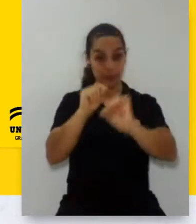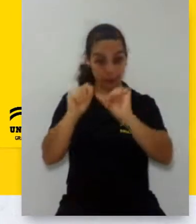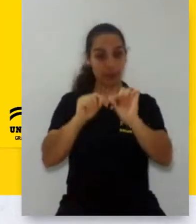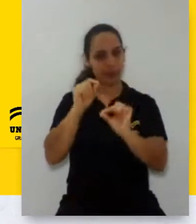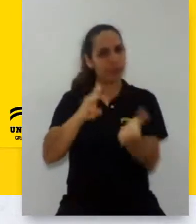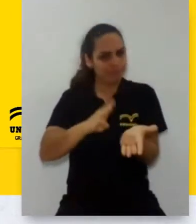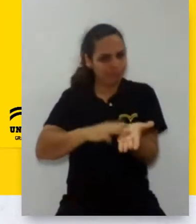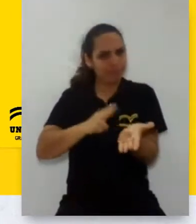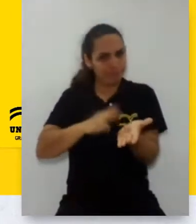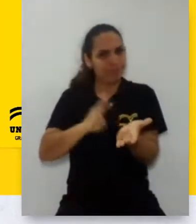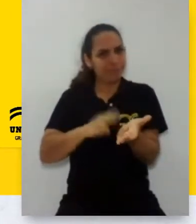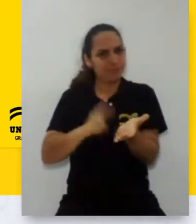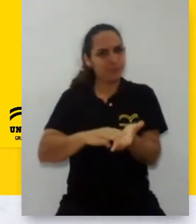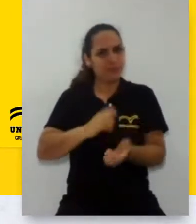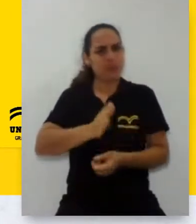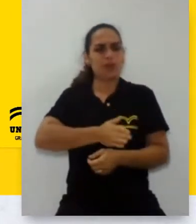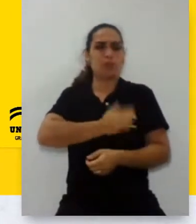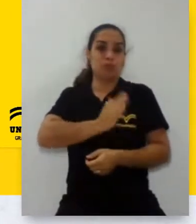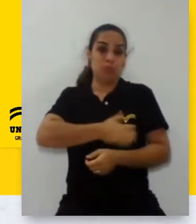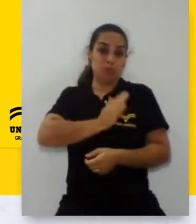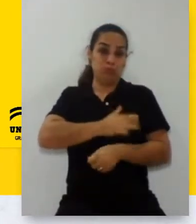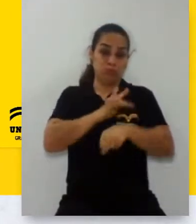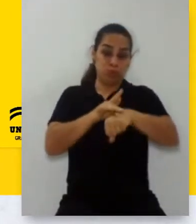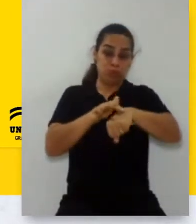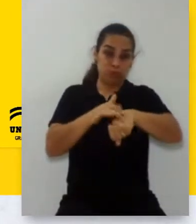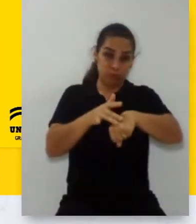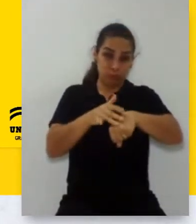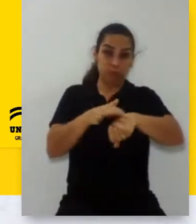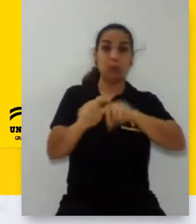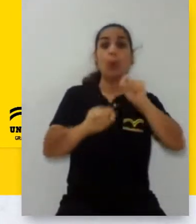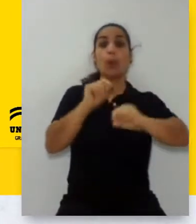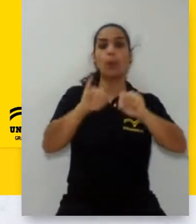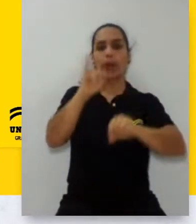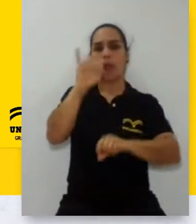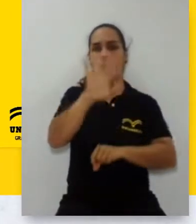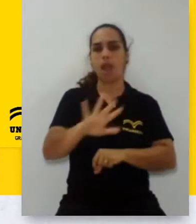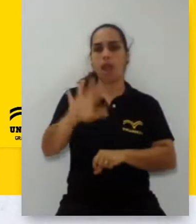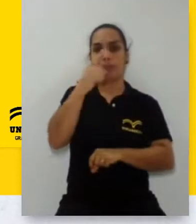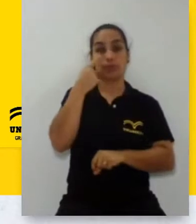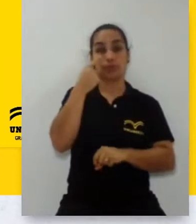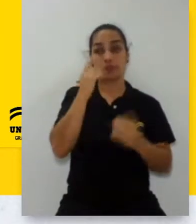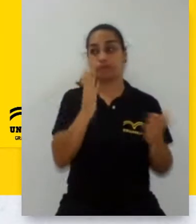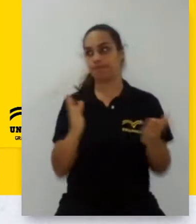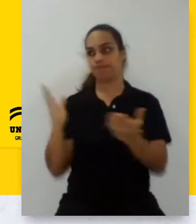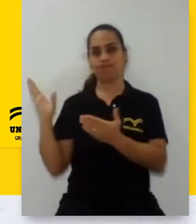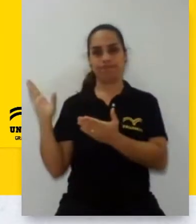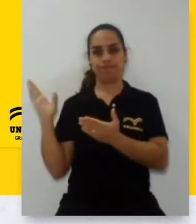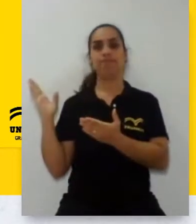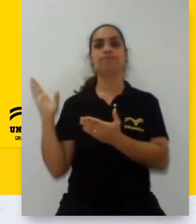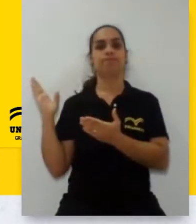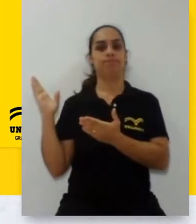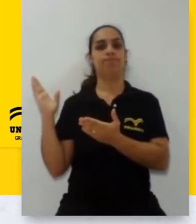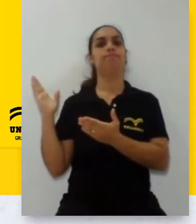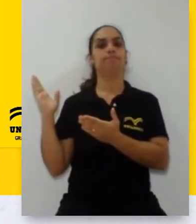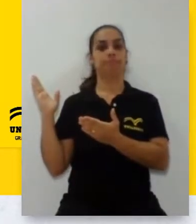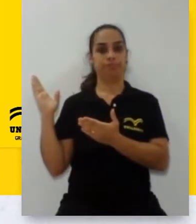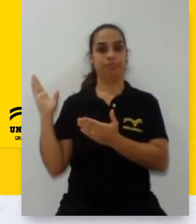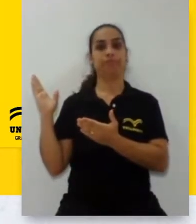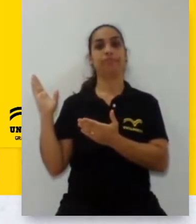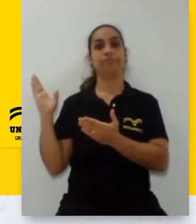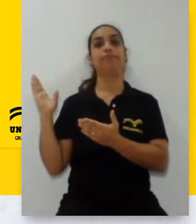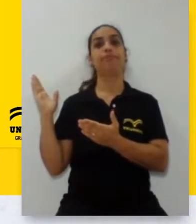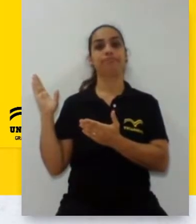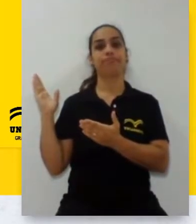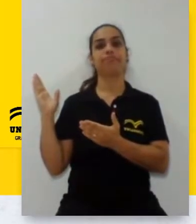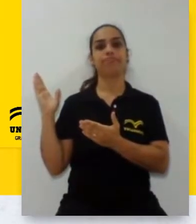vão acompanhar comigo que aqui na figura nós temos a imagem de um coração ali, e vocês vão observar que